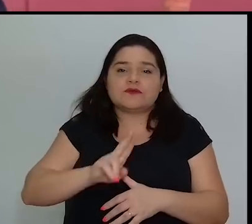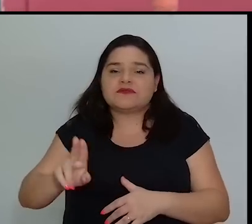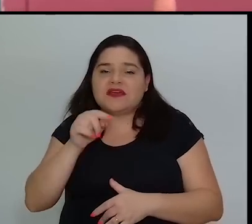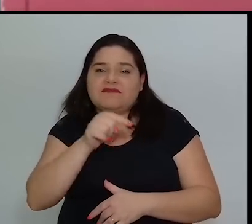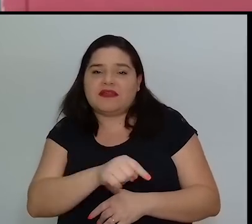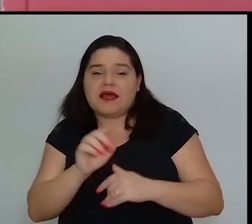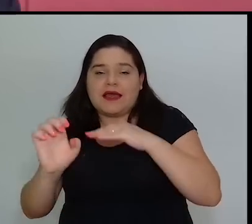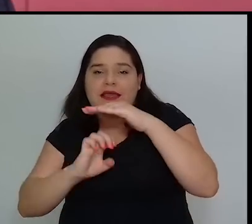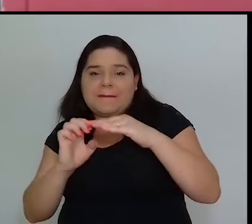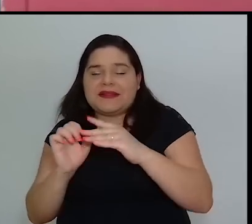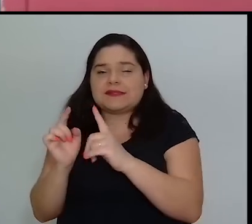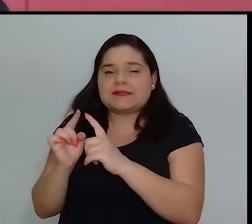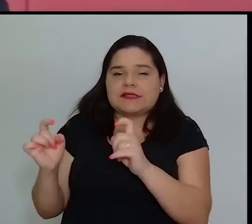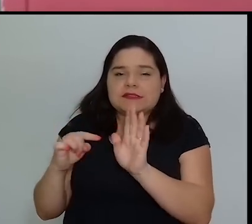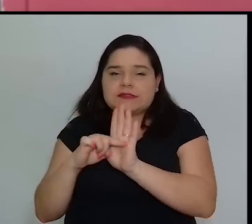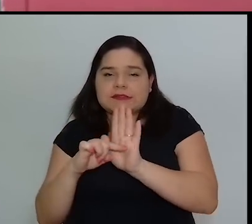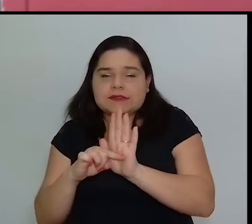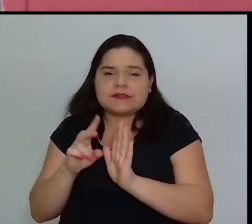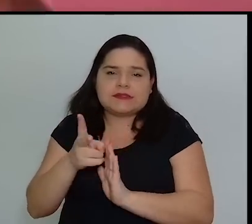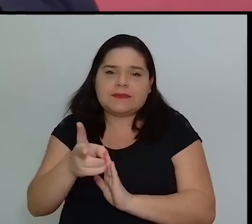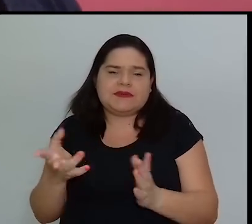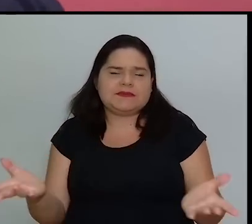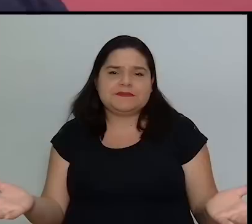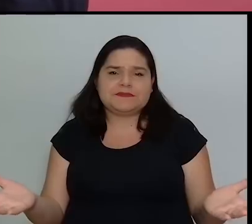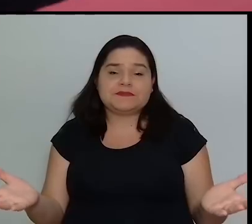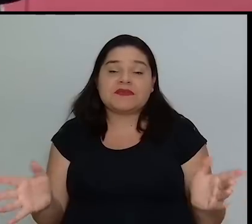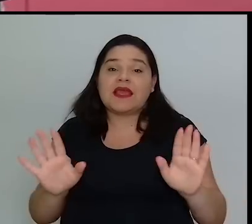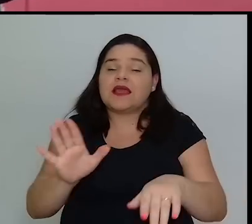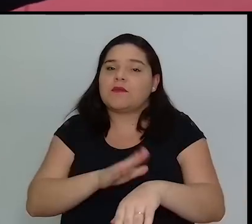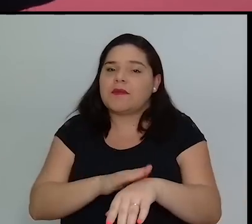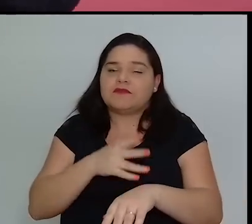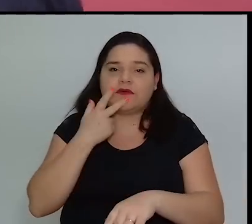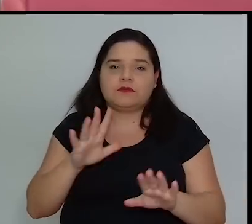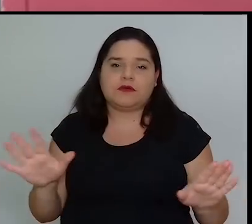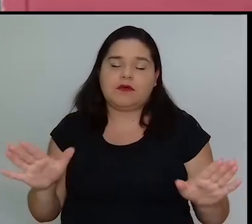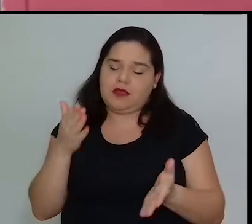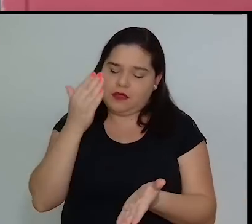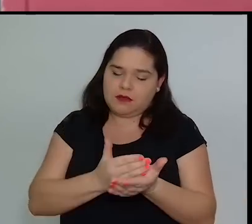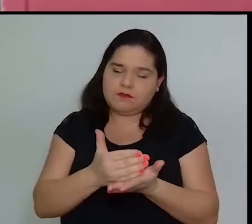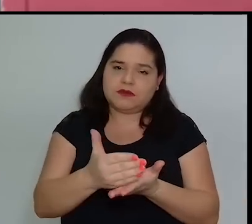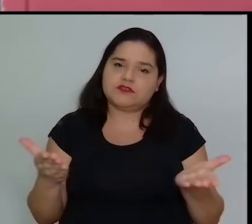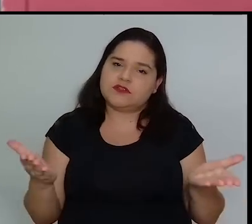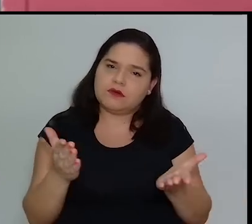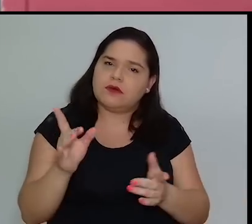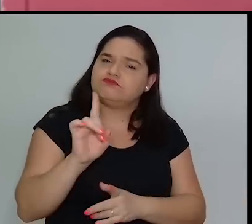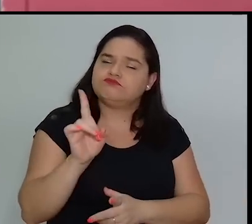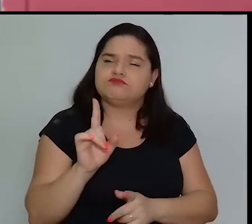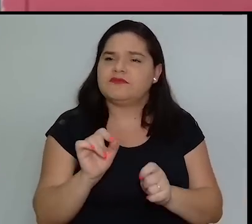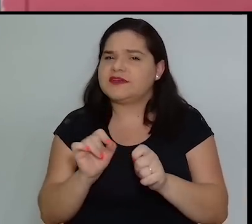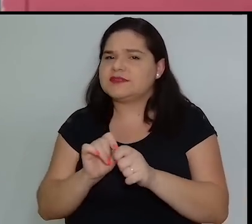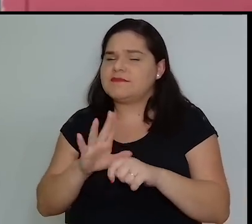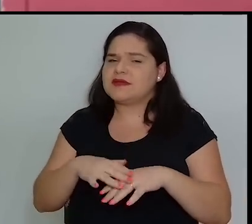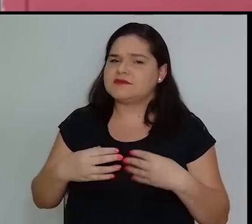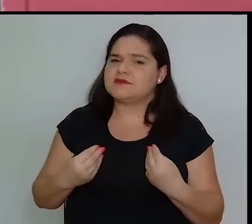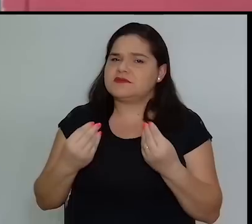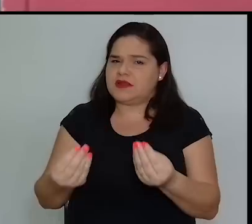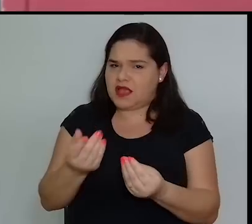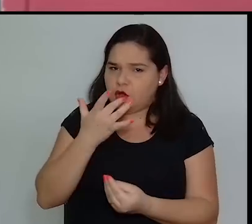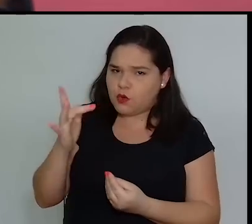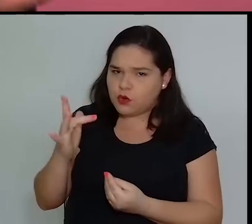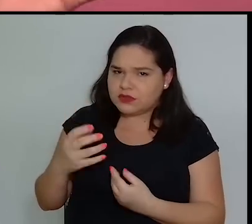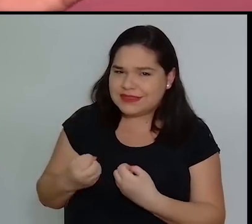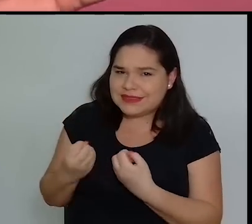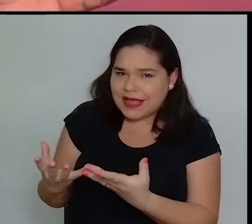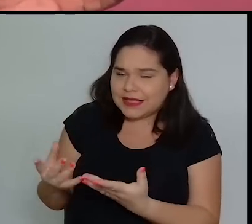as empresas como cientistas eternas então em algum momento a gente disse Bom a partir de agora não vamos mais entregar o nosso ouro vamos